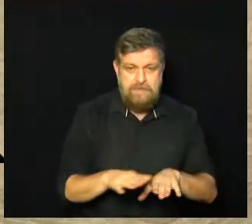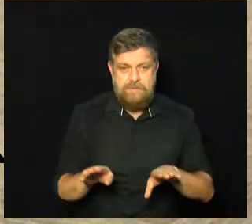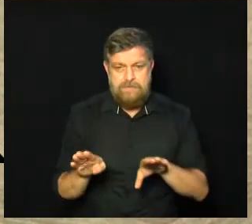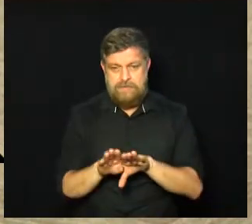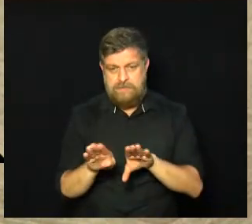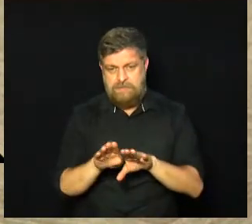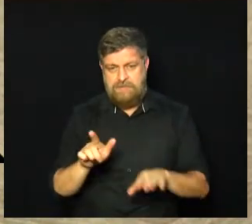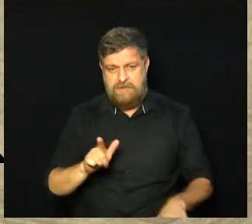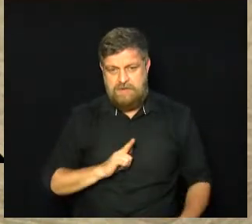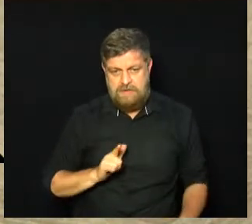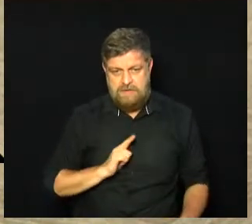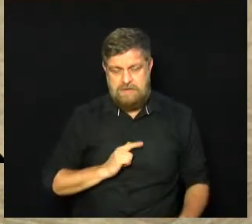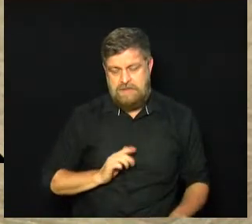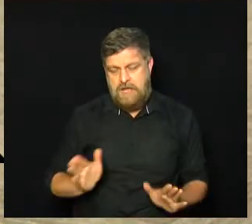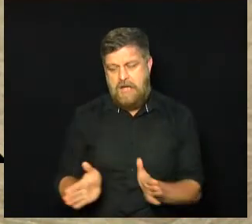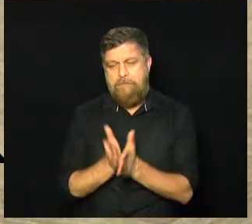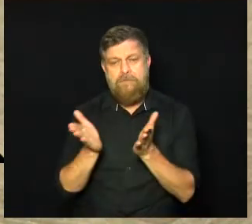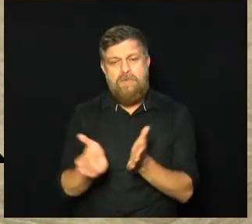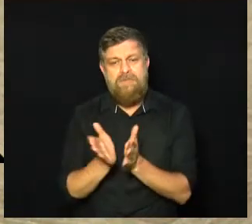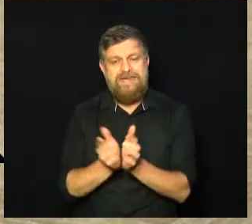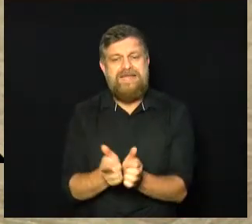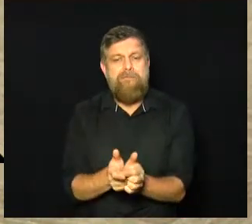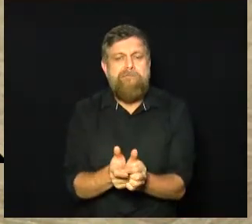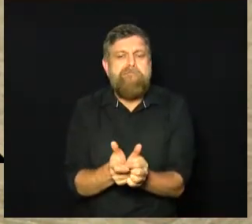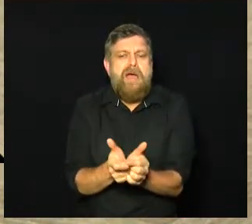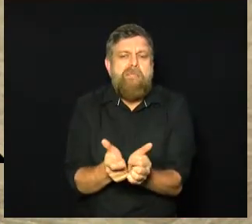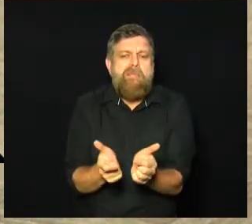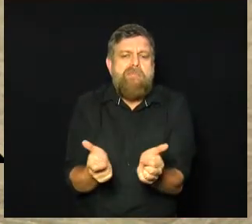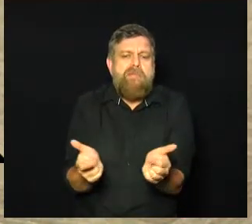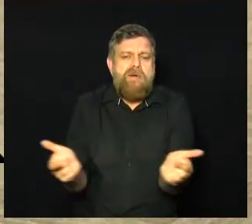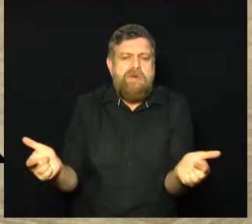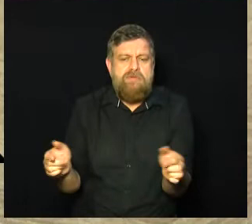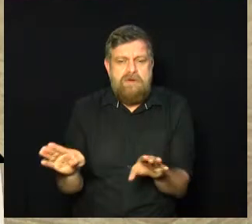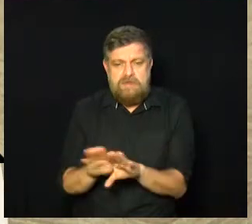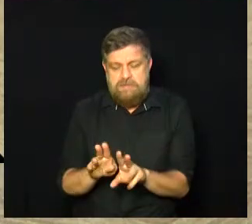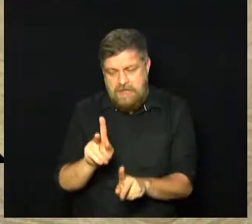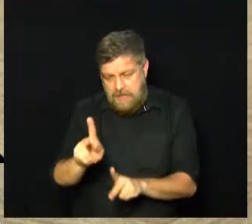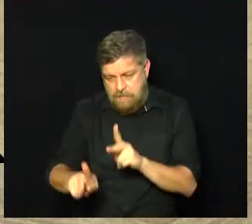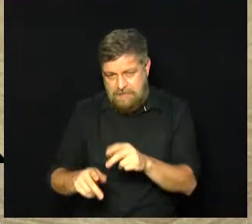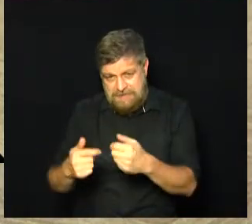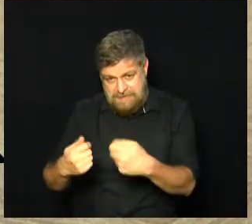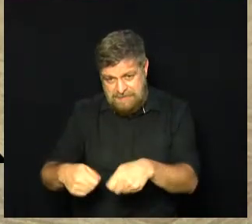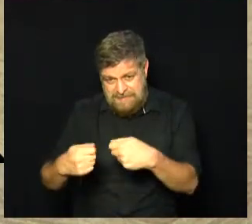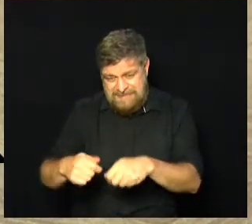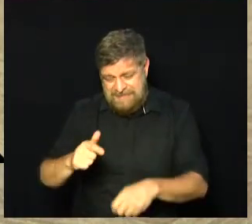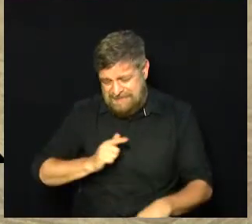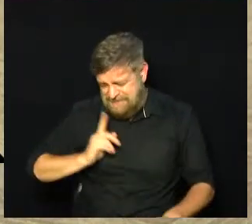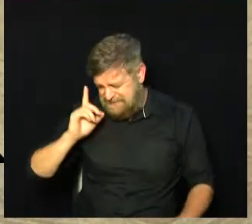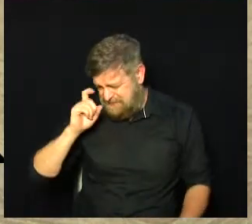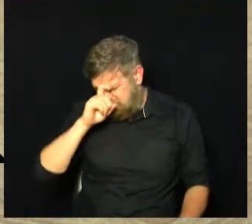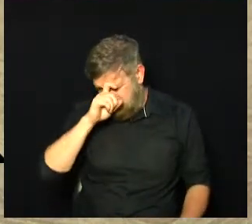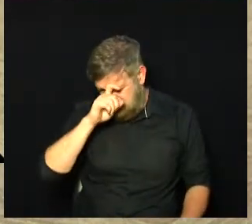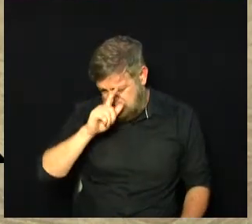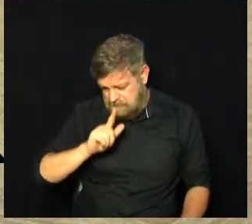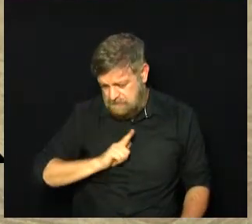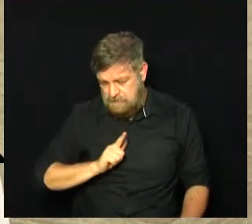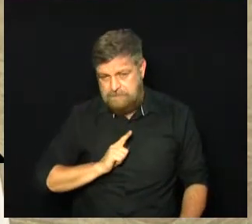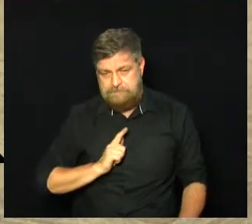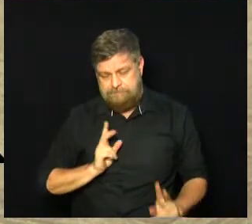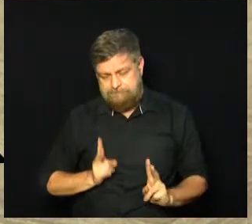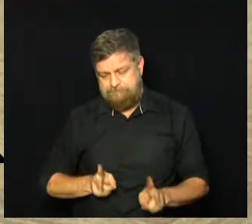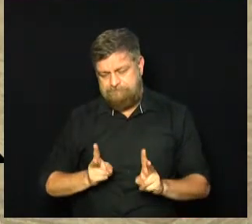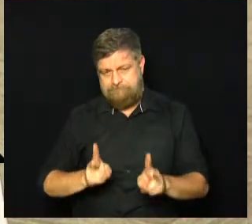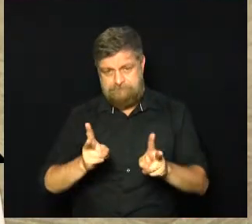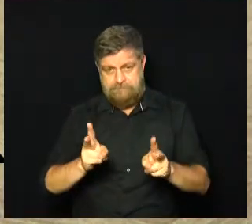o acirramento da pobreza, pela necessidade, né, da população que está tendo muita dificuldade de se manter.